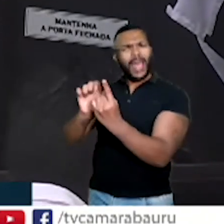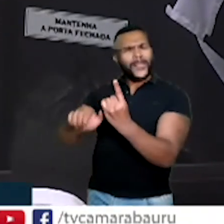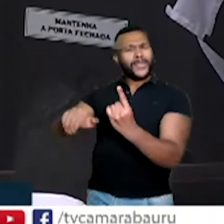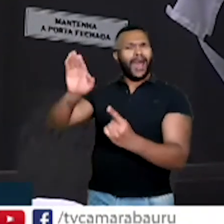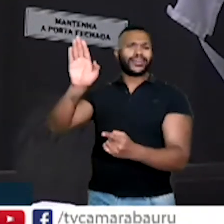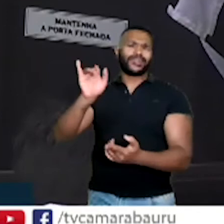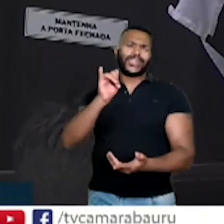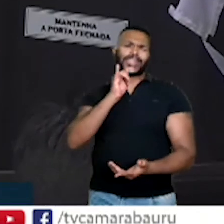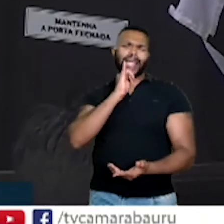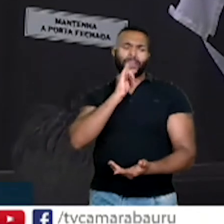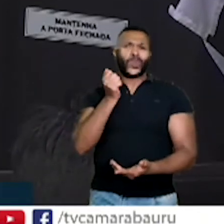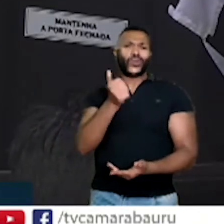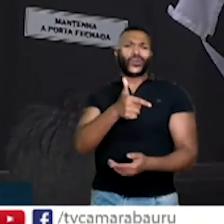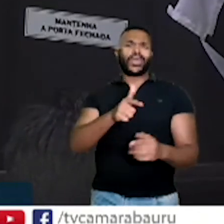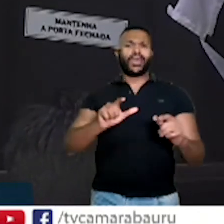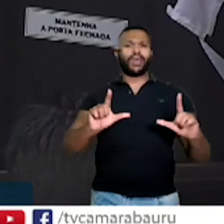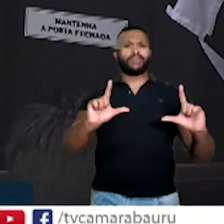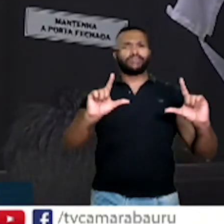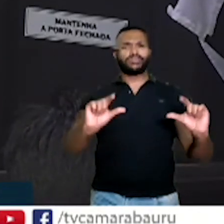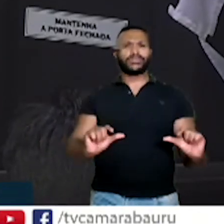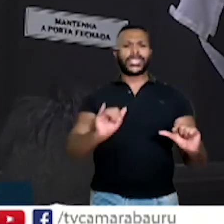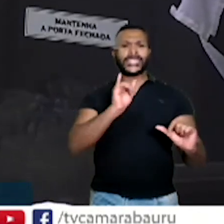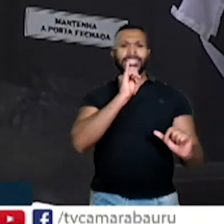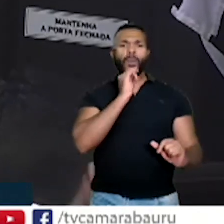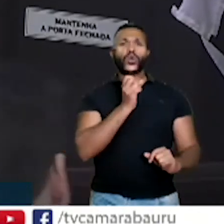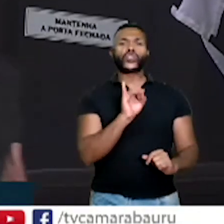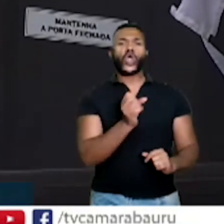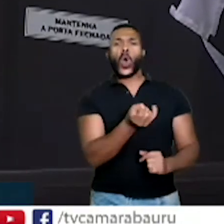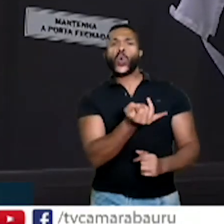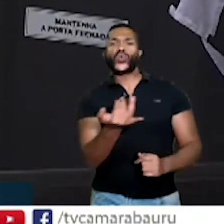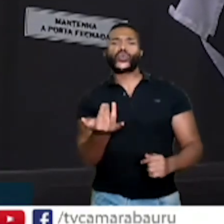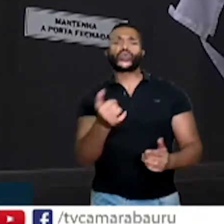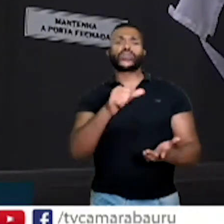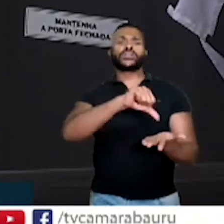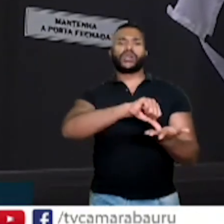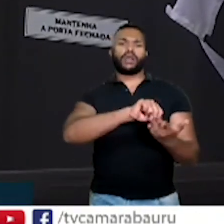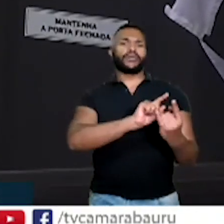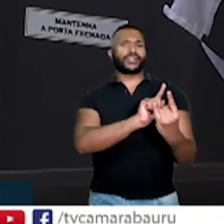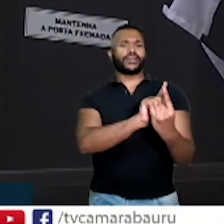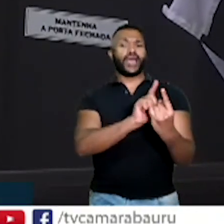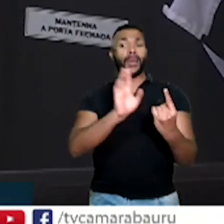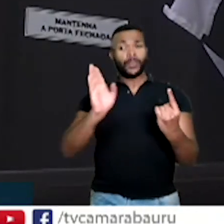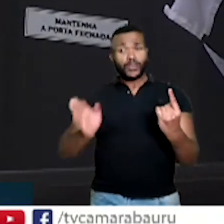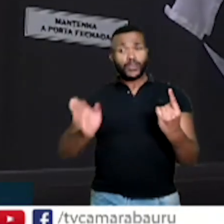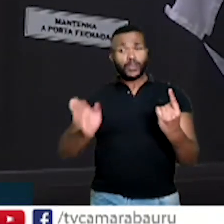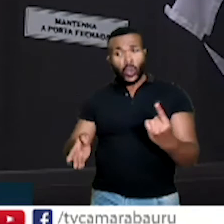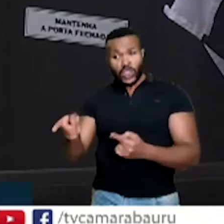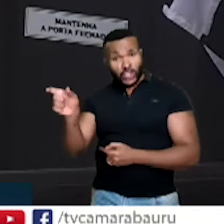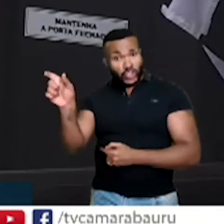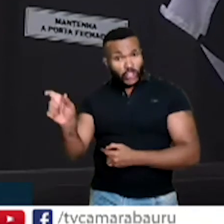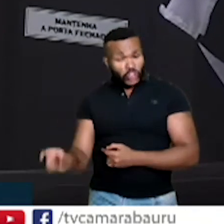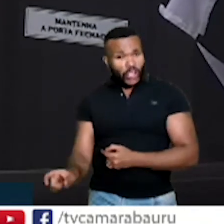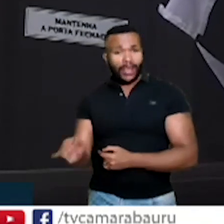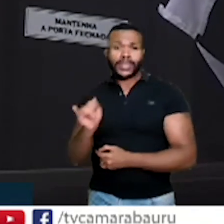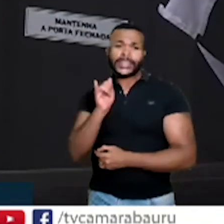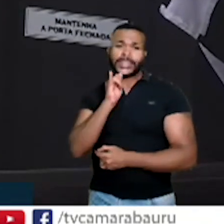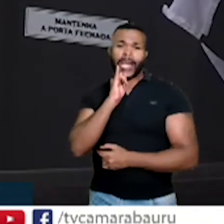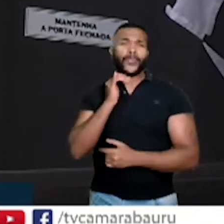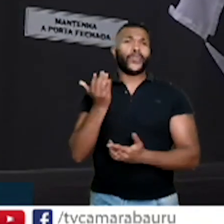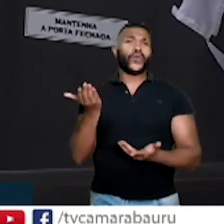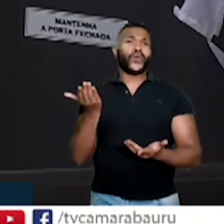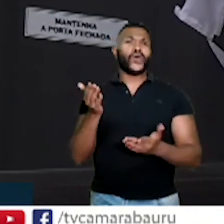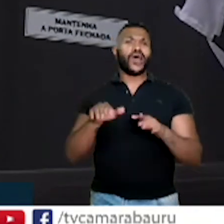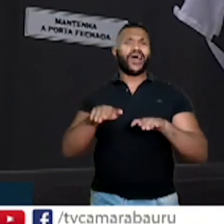restringir algumas unidades e essas pessoas que já estão em um momento, às